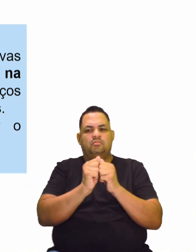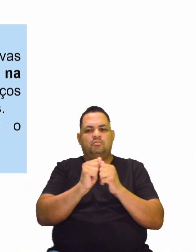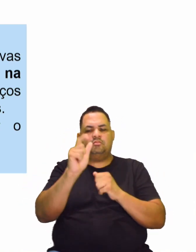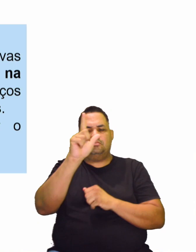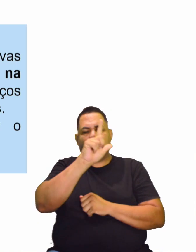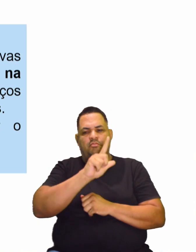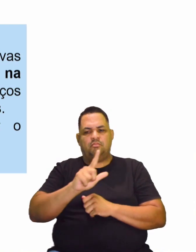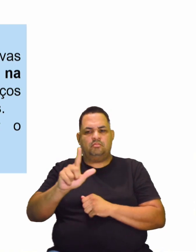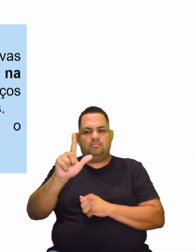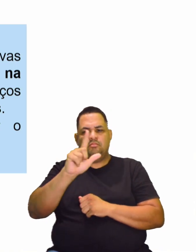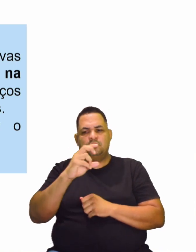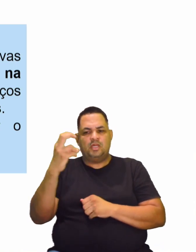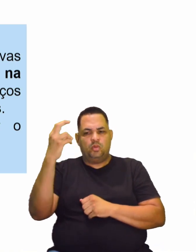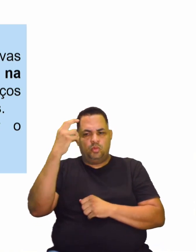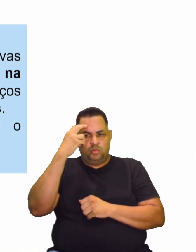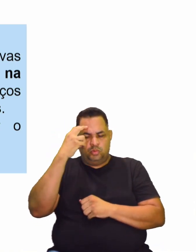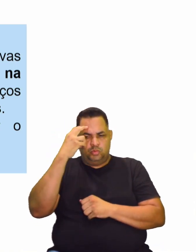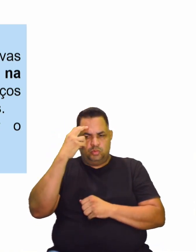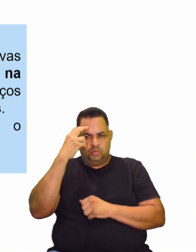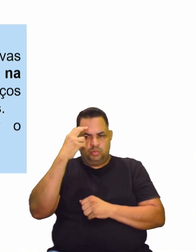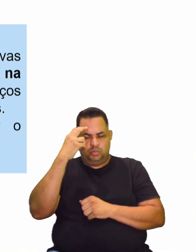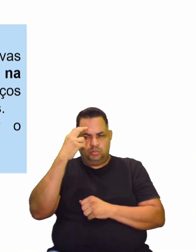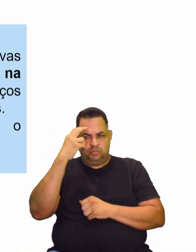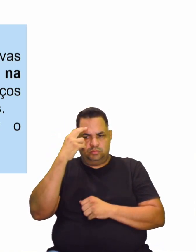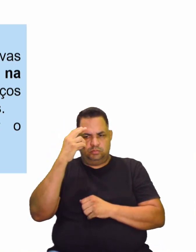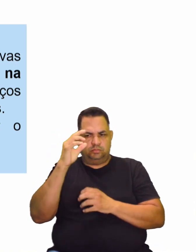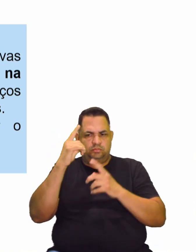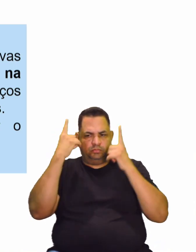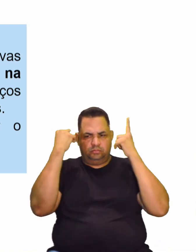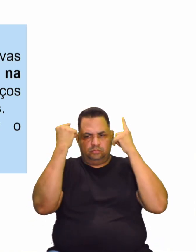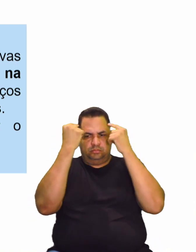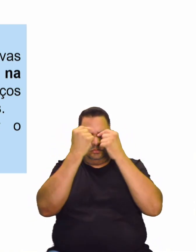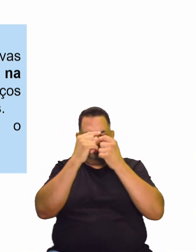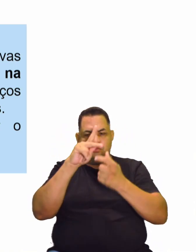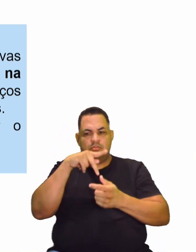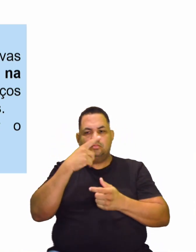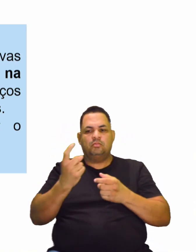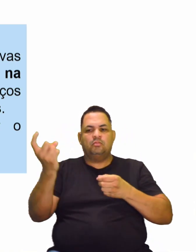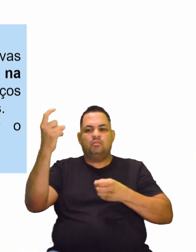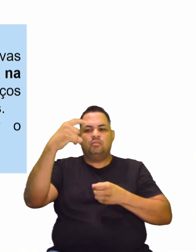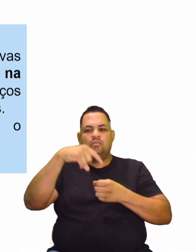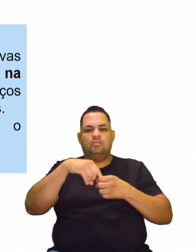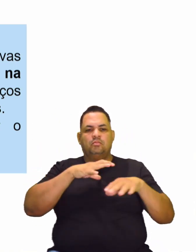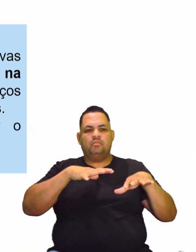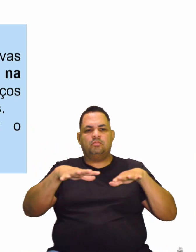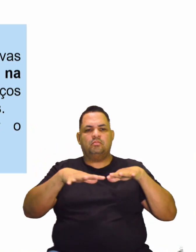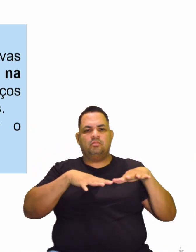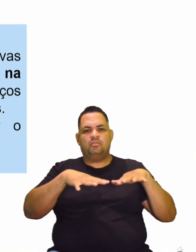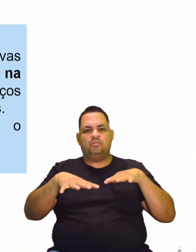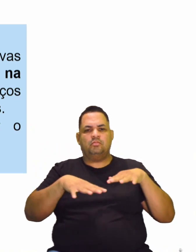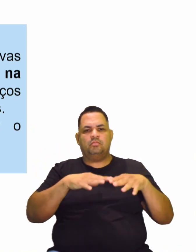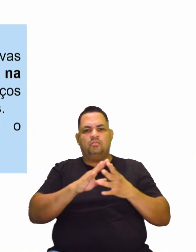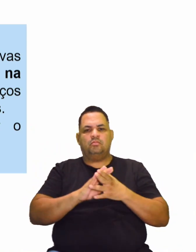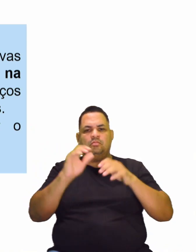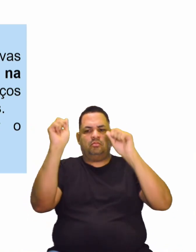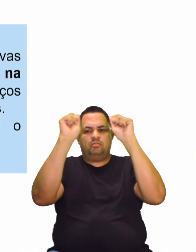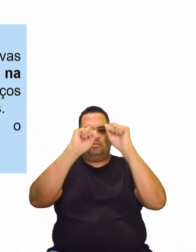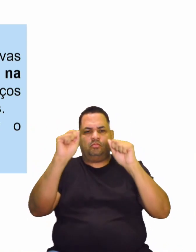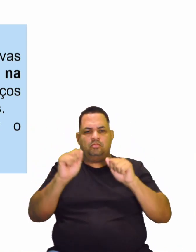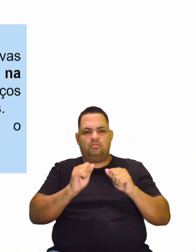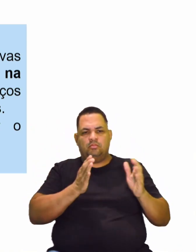cultura grega. E vamos voltar aqui e falar sobre o movimento nas esculturas. No